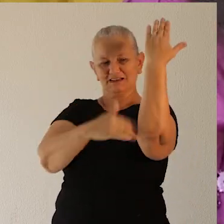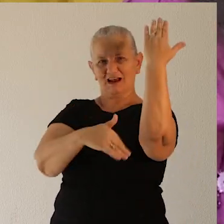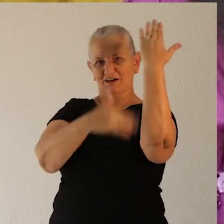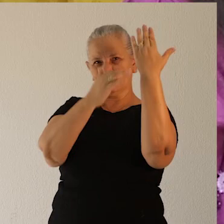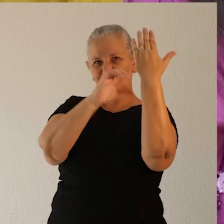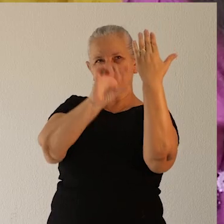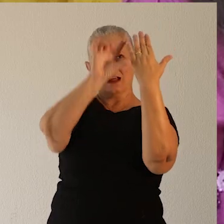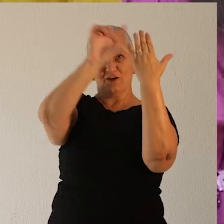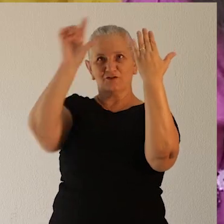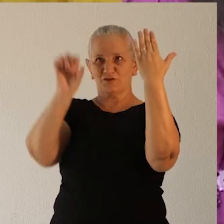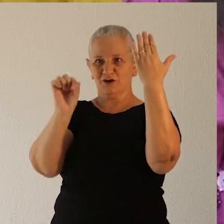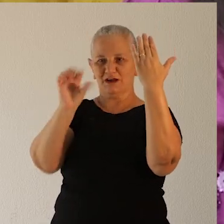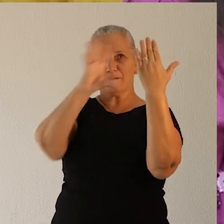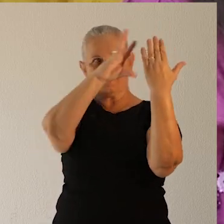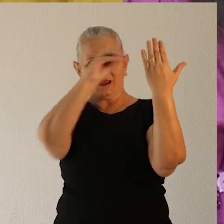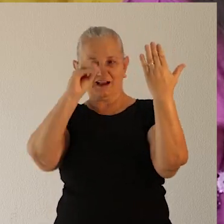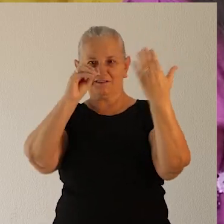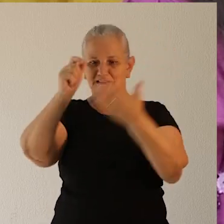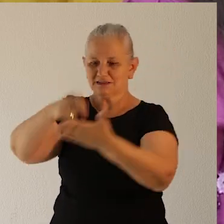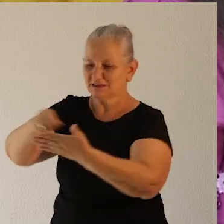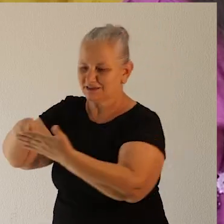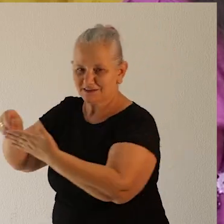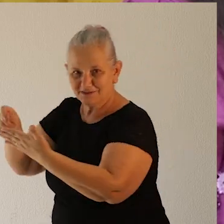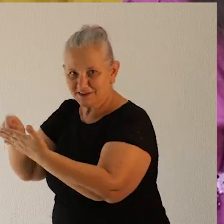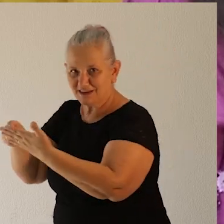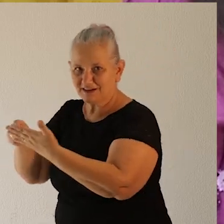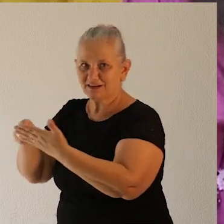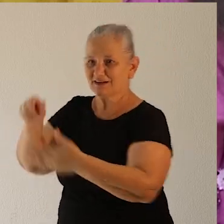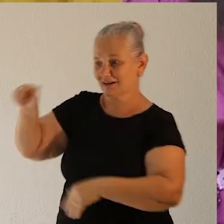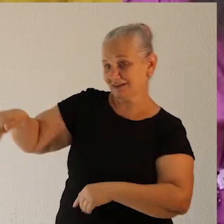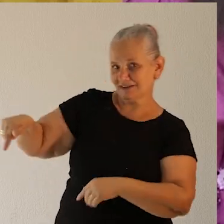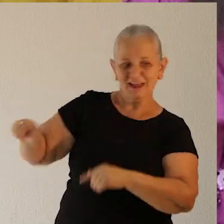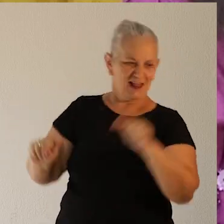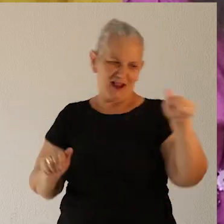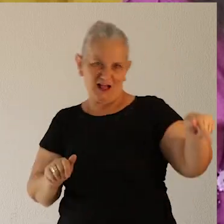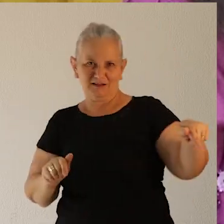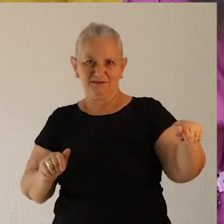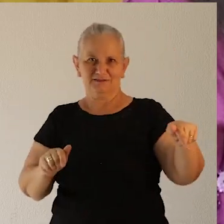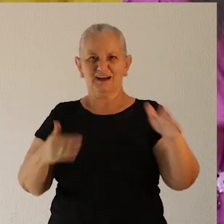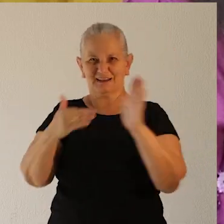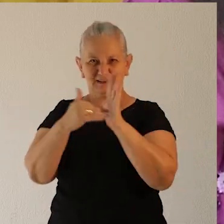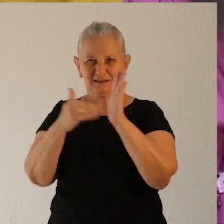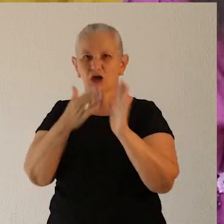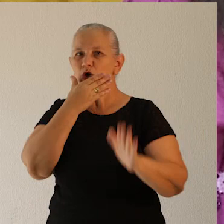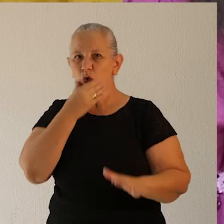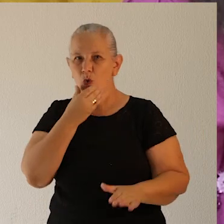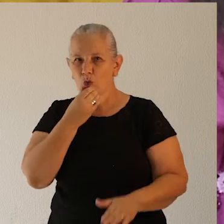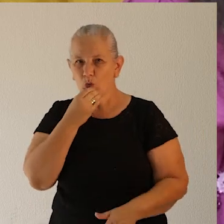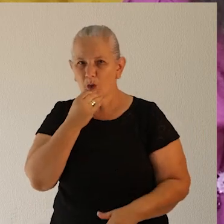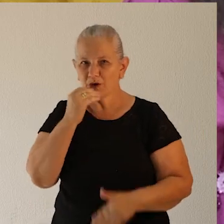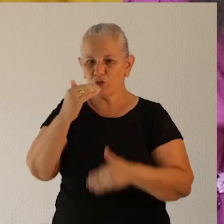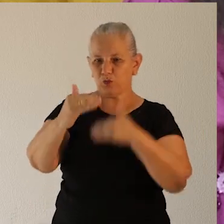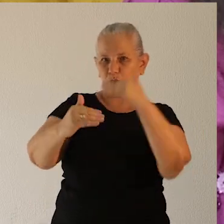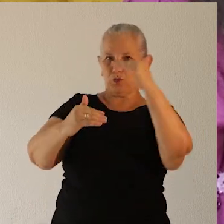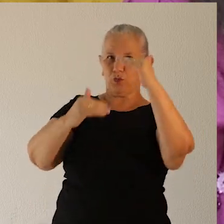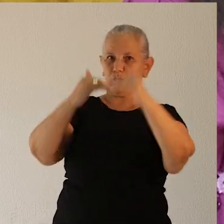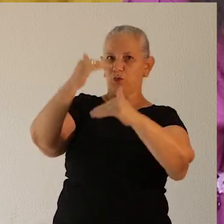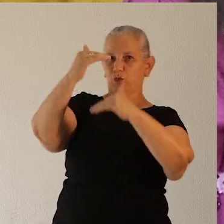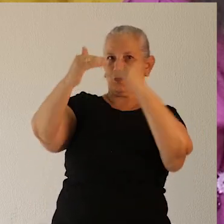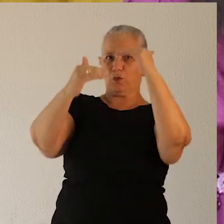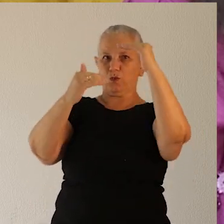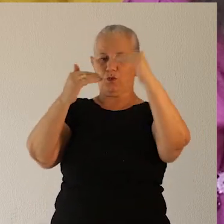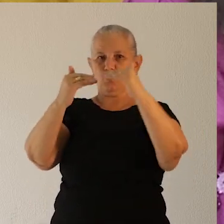de árvore. Escreve daqui, escreve de lá. Até que o homem evoluiu inventando o papiro